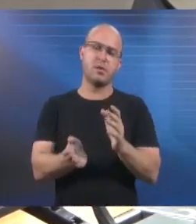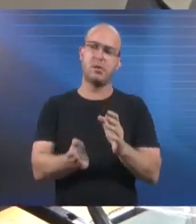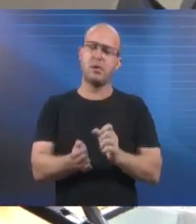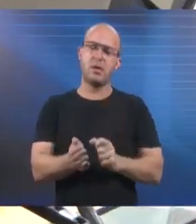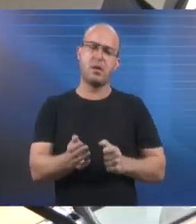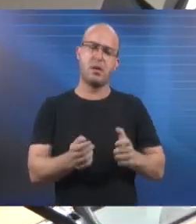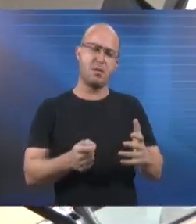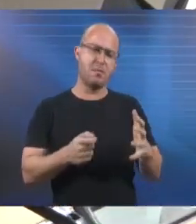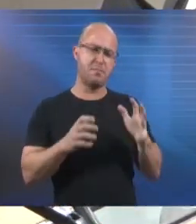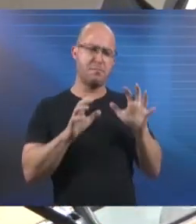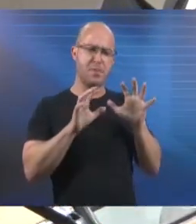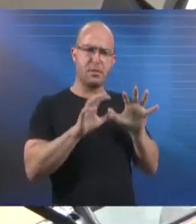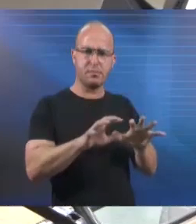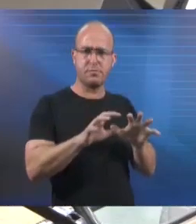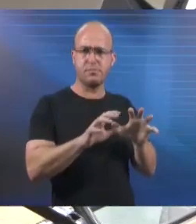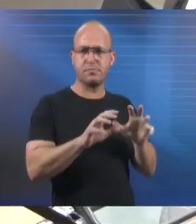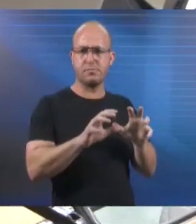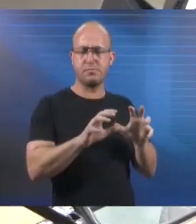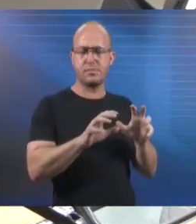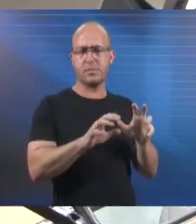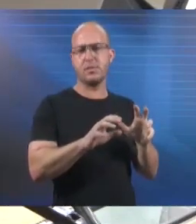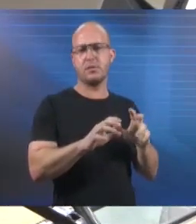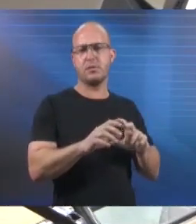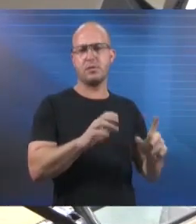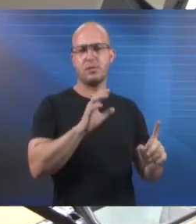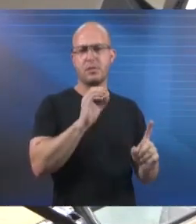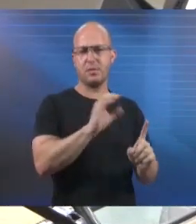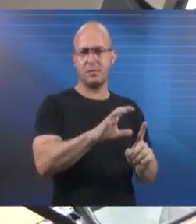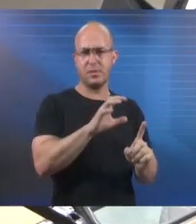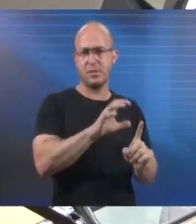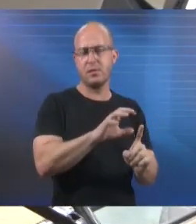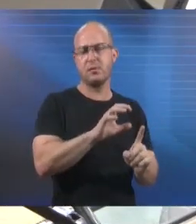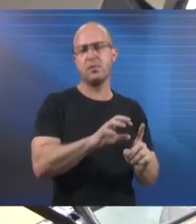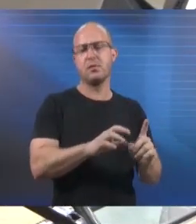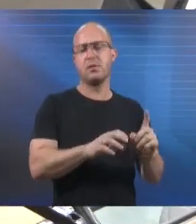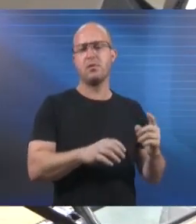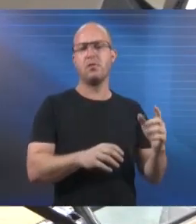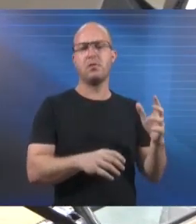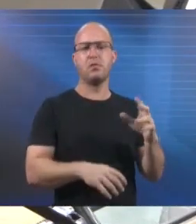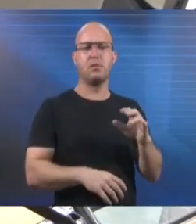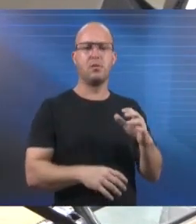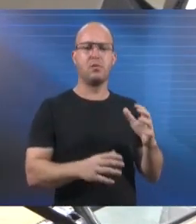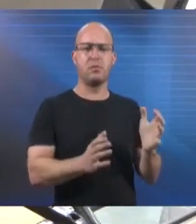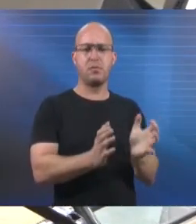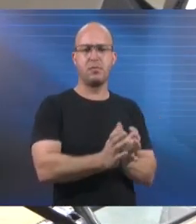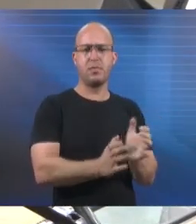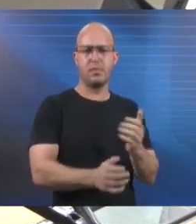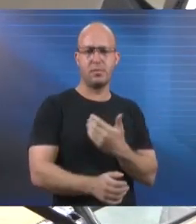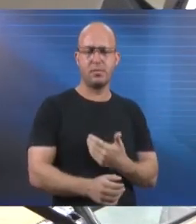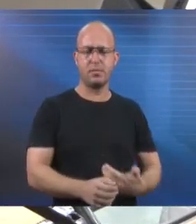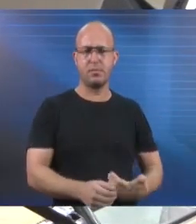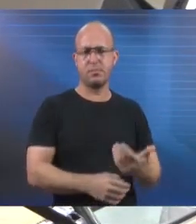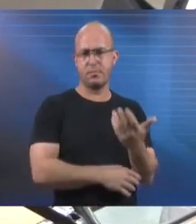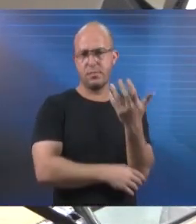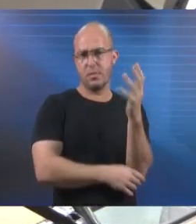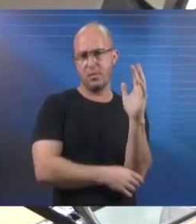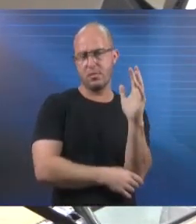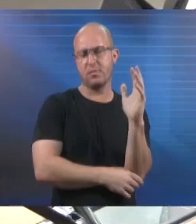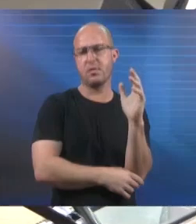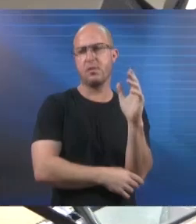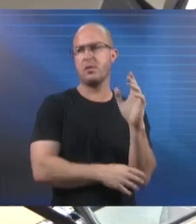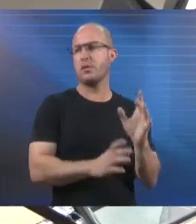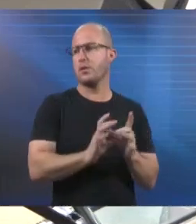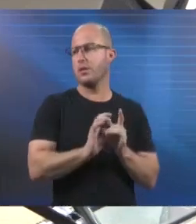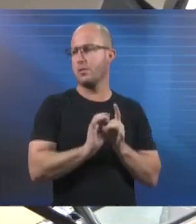pressão e chantagem ao órgão ambiental que é formado de pessoas sérias quem dá